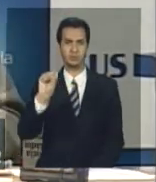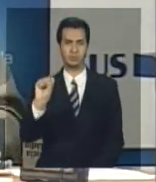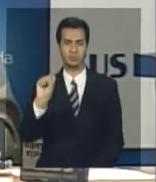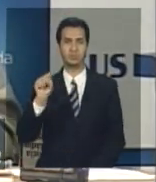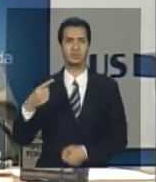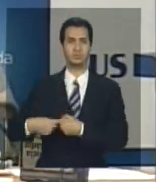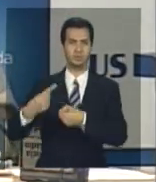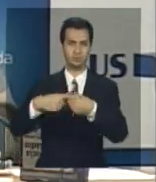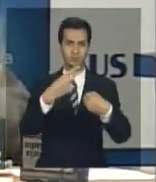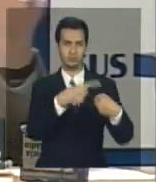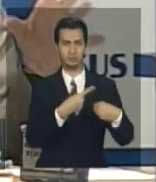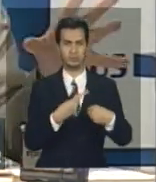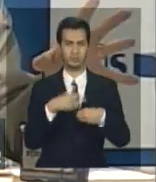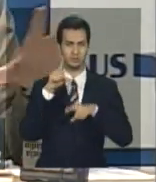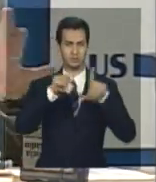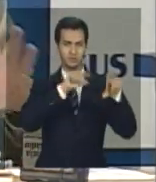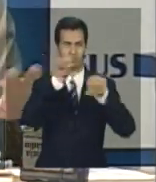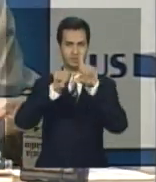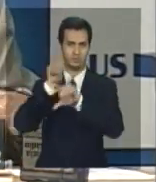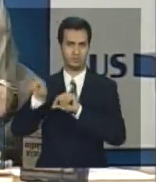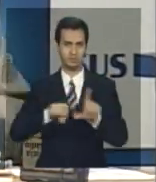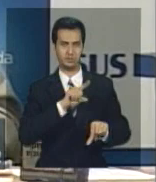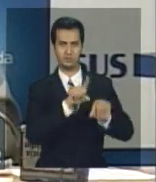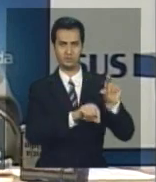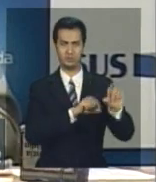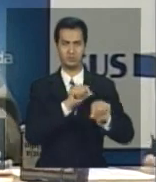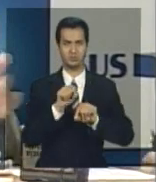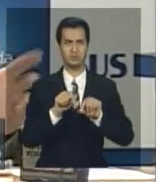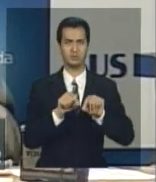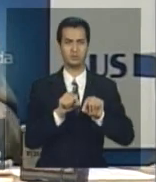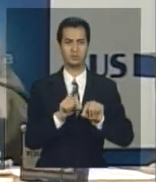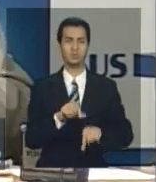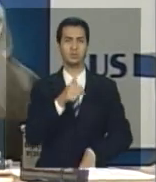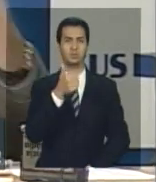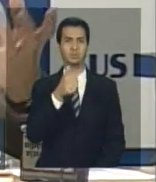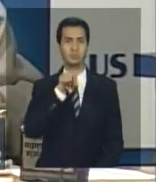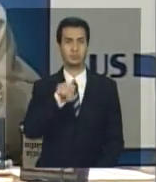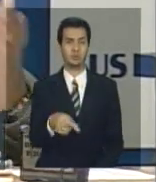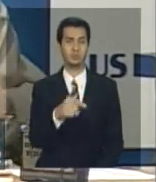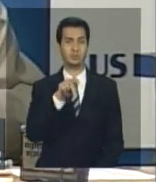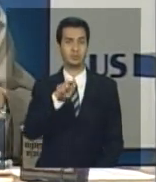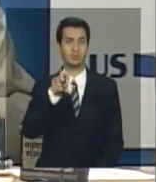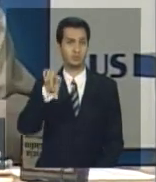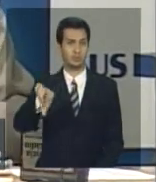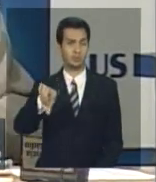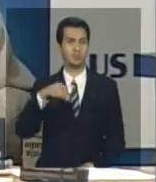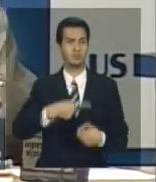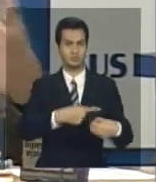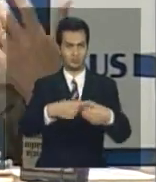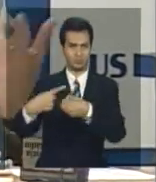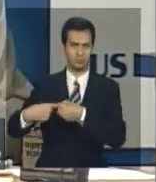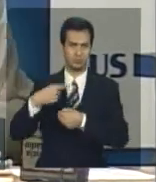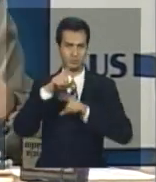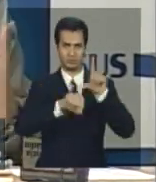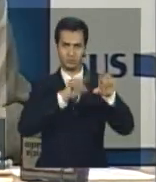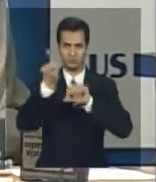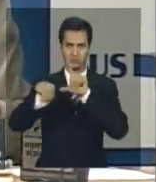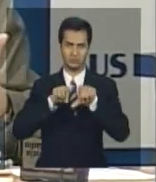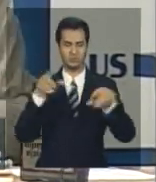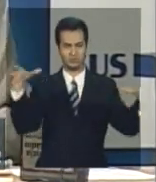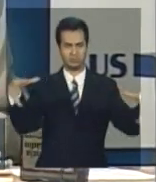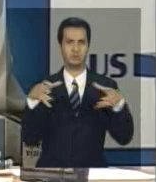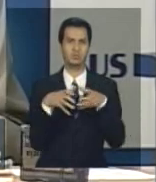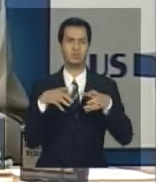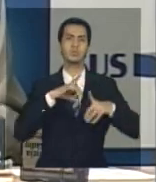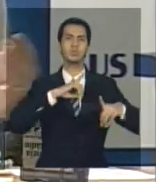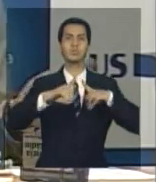1.158 municípios selecionados, né, por região, para poder, 1.159 municípios, para poder a gente ter condições de debater, fazendo o trabalho